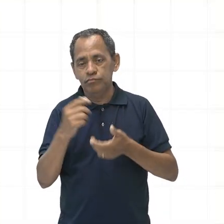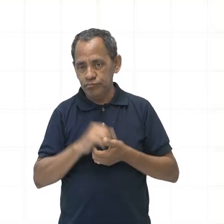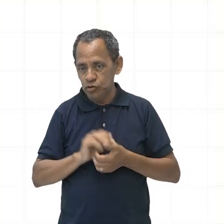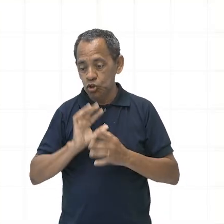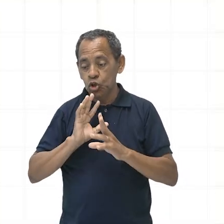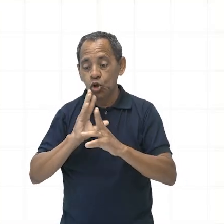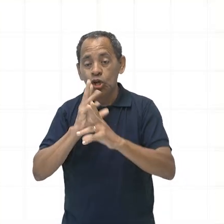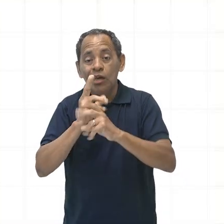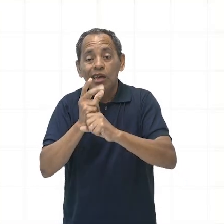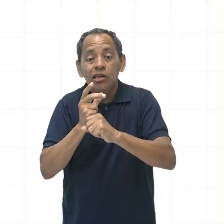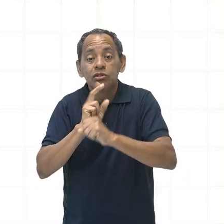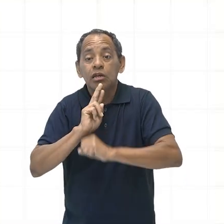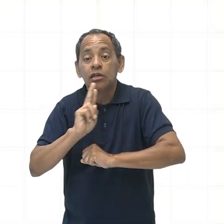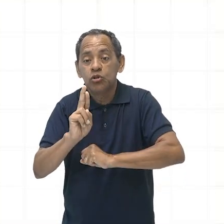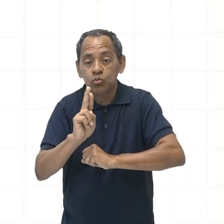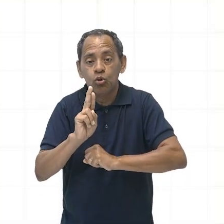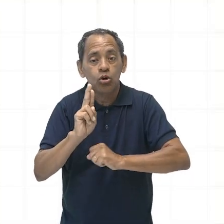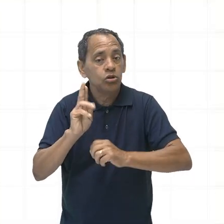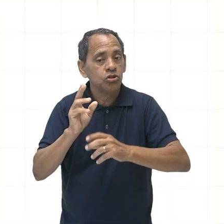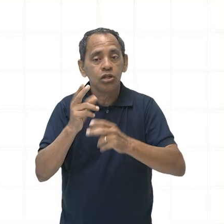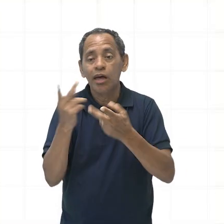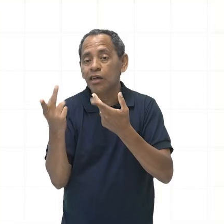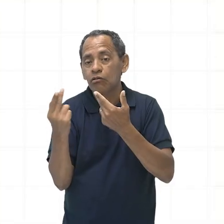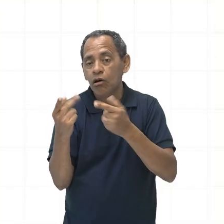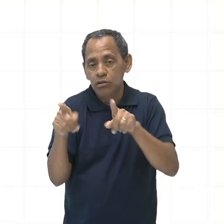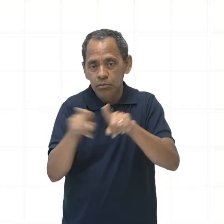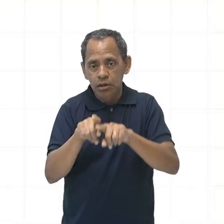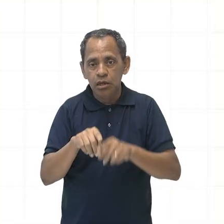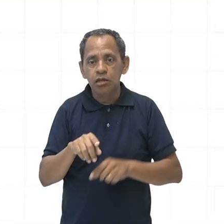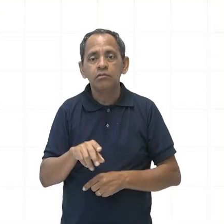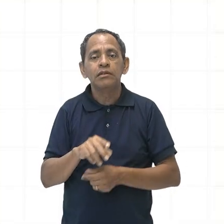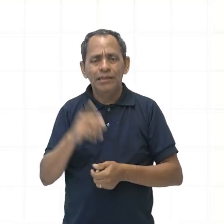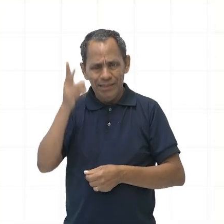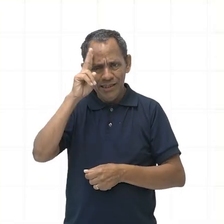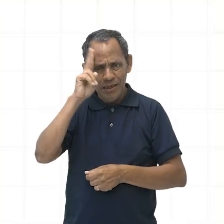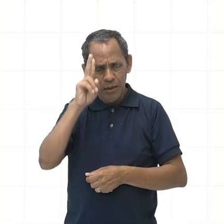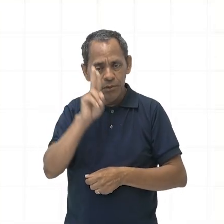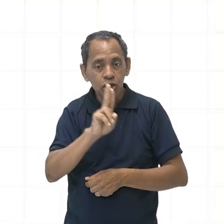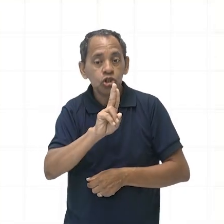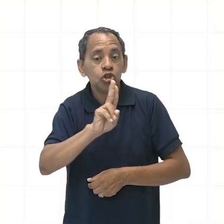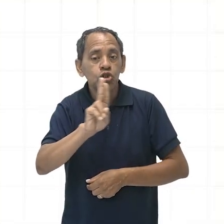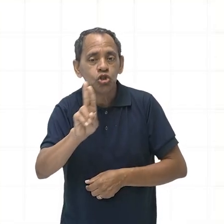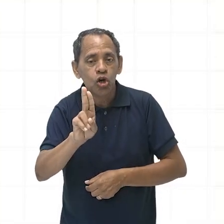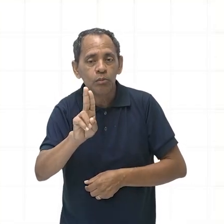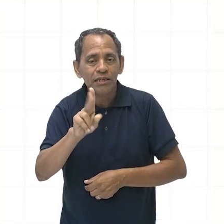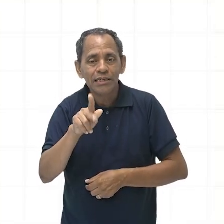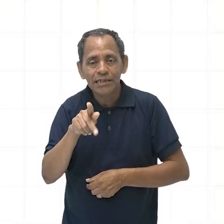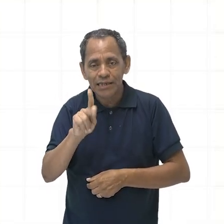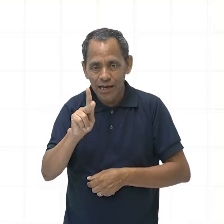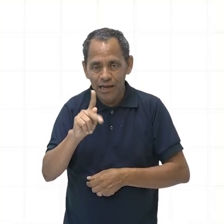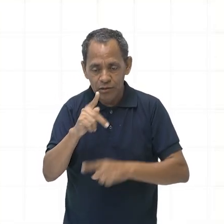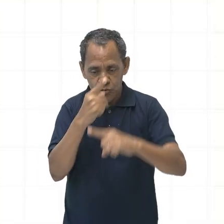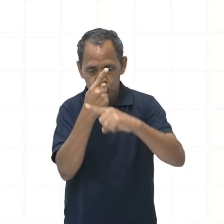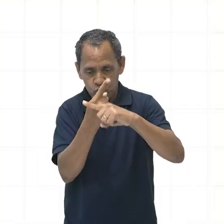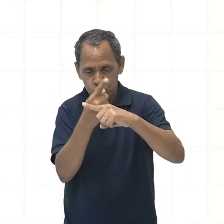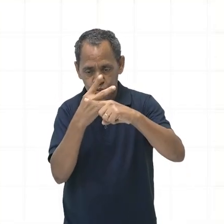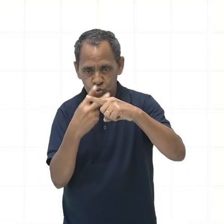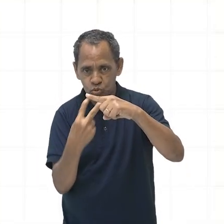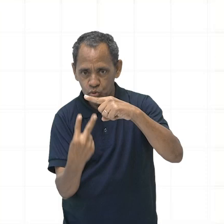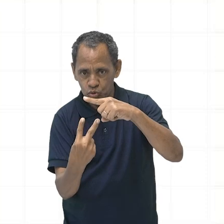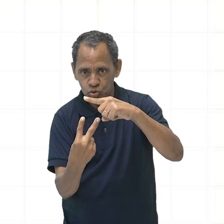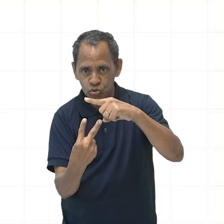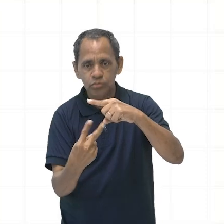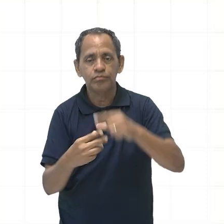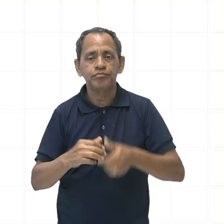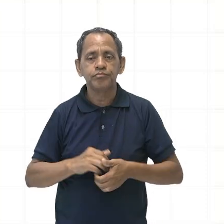resultado. Olha só, que eu chamei de K, que a gente viu que é o 1 sobre 2. Né? Então,